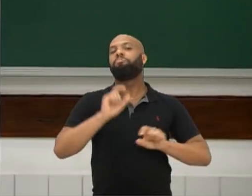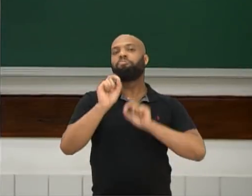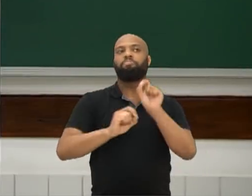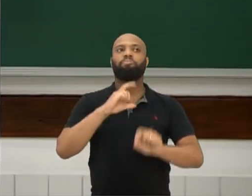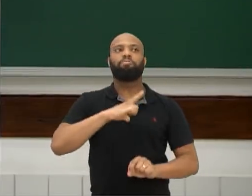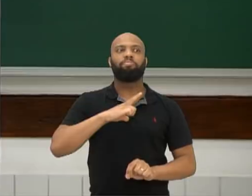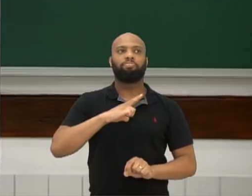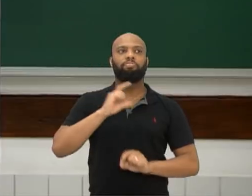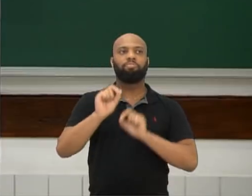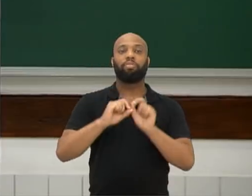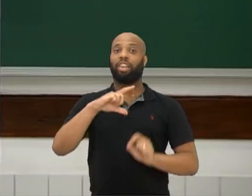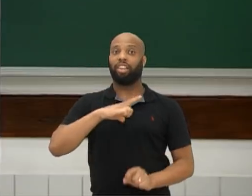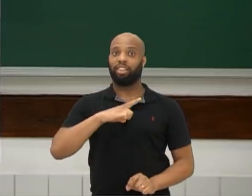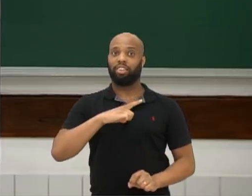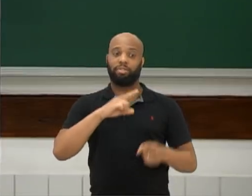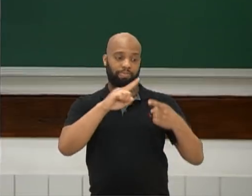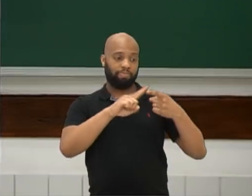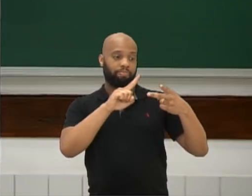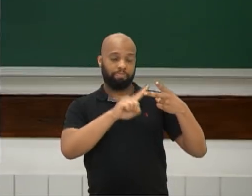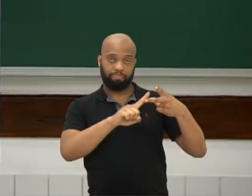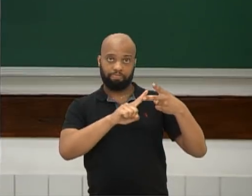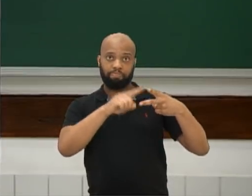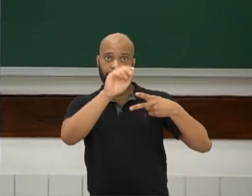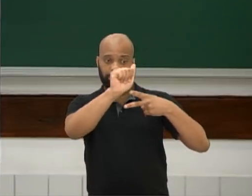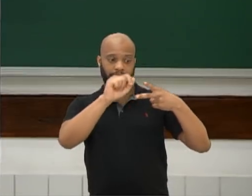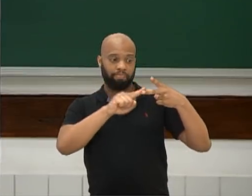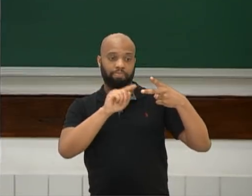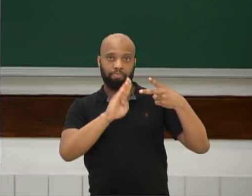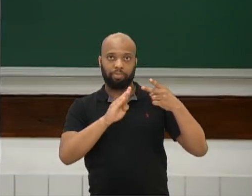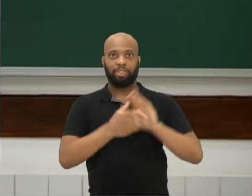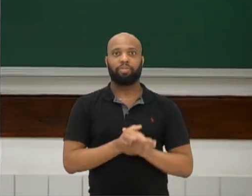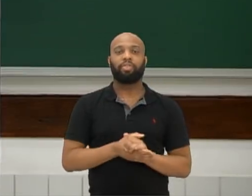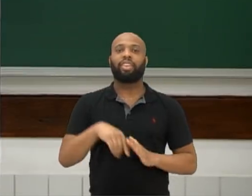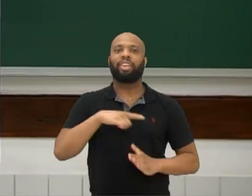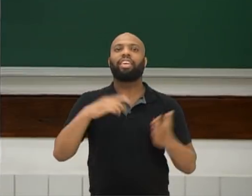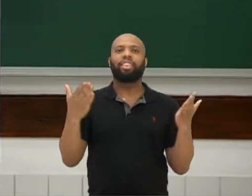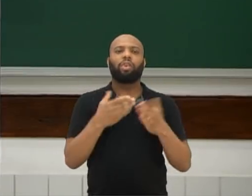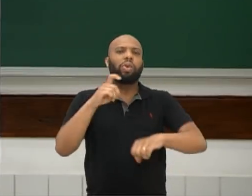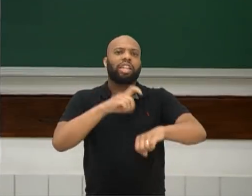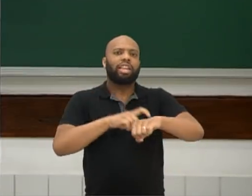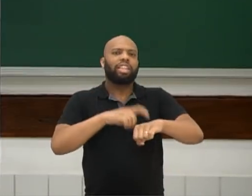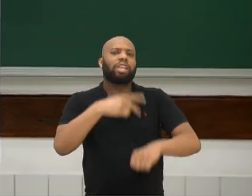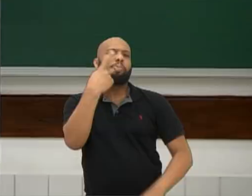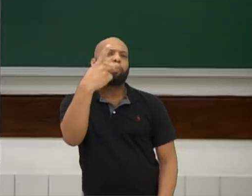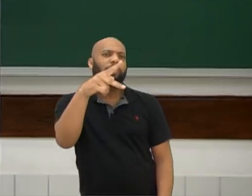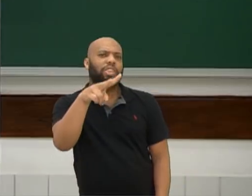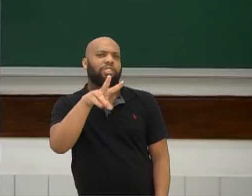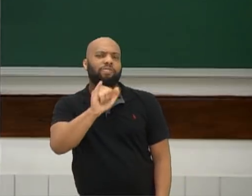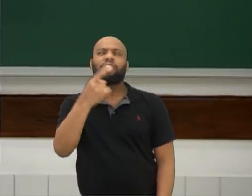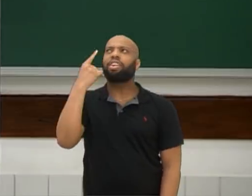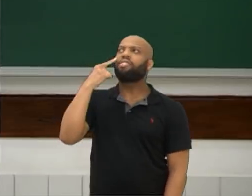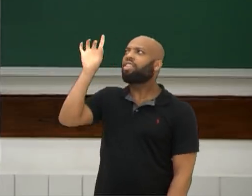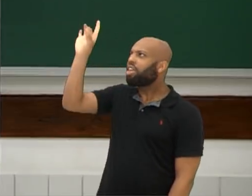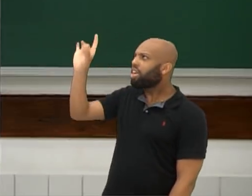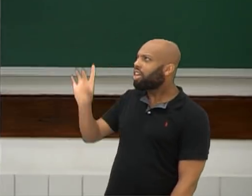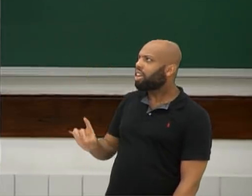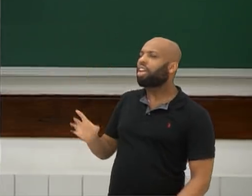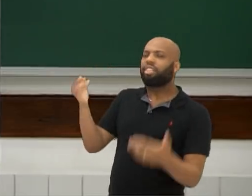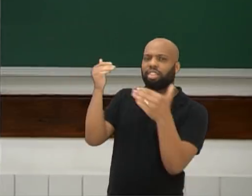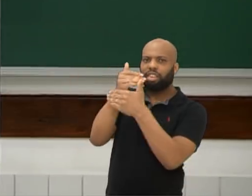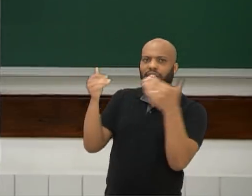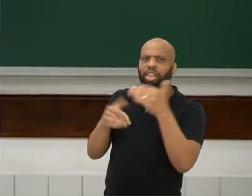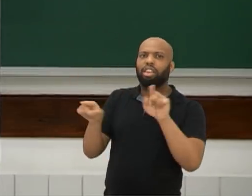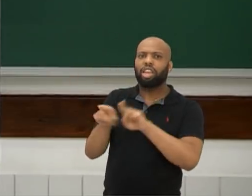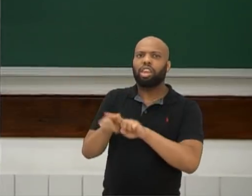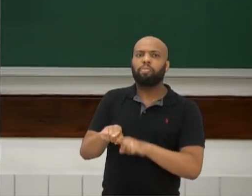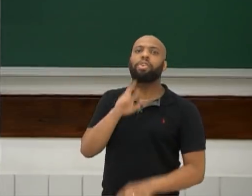seguinte, eu tenho aqui dividido as alternativas em slides. O maestro Jonathan vai dar um tempinho aí para vocês verem cada slide aí,